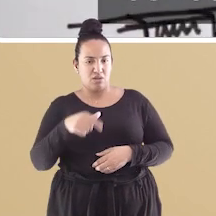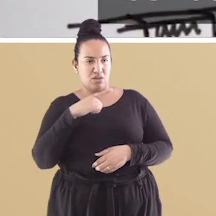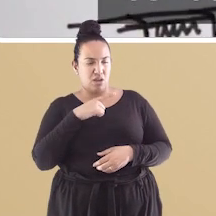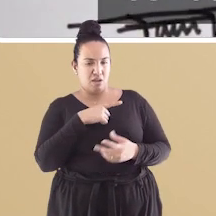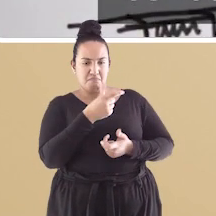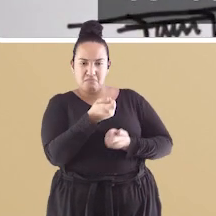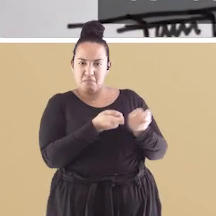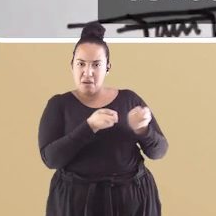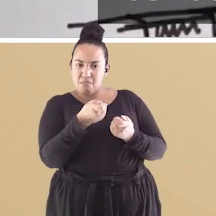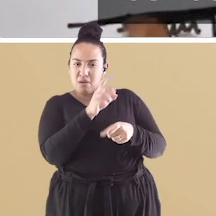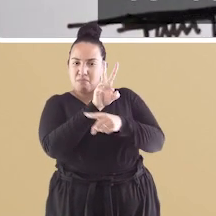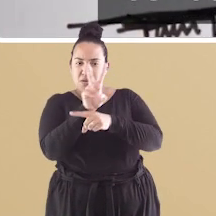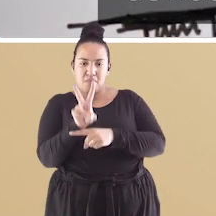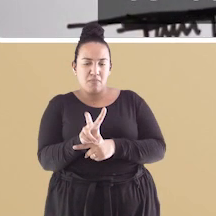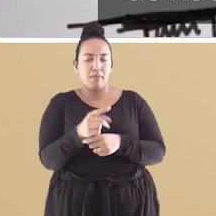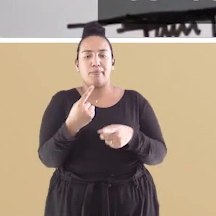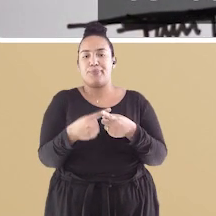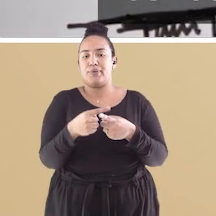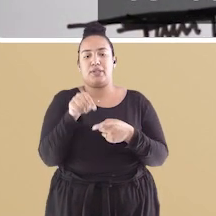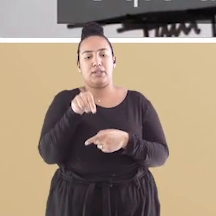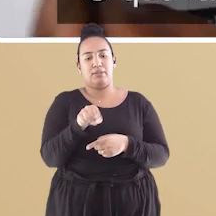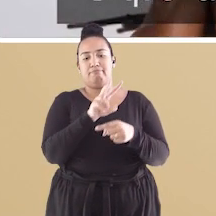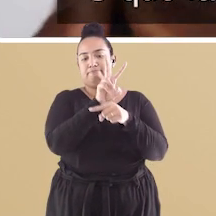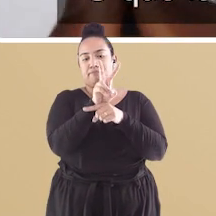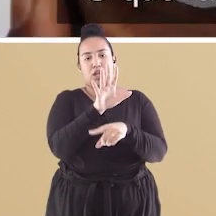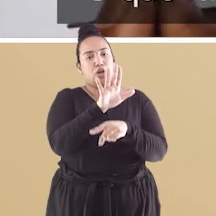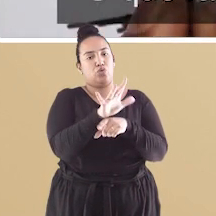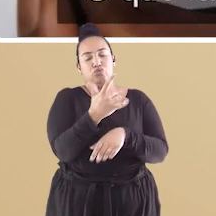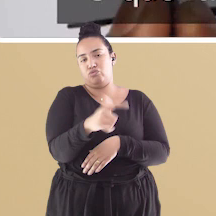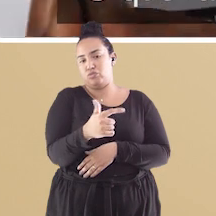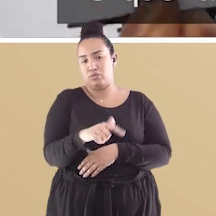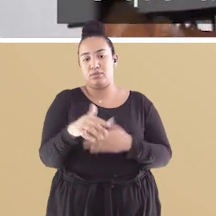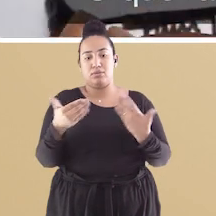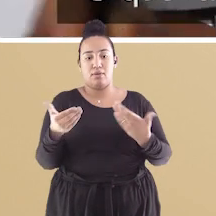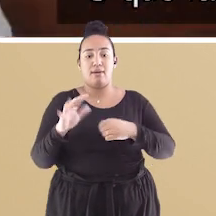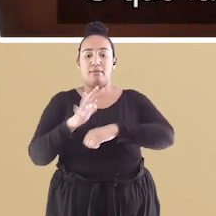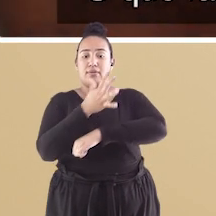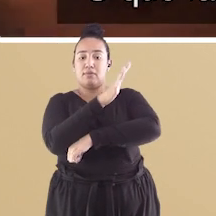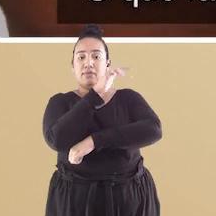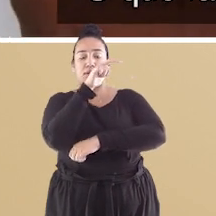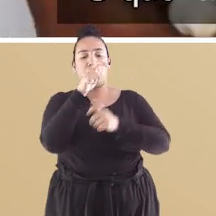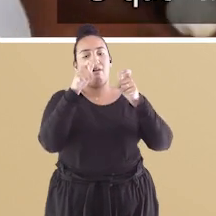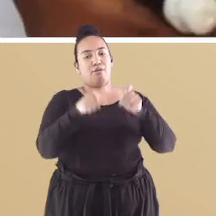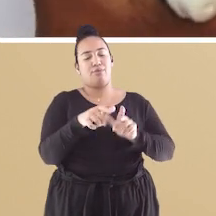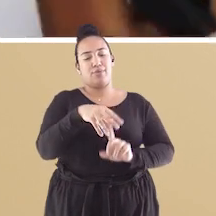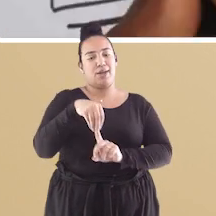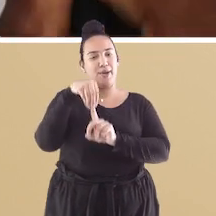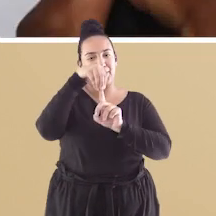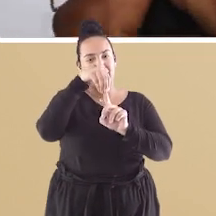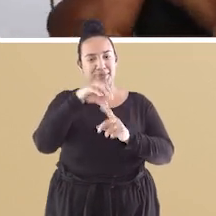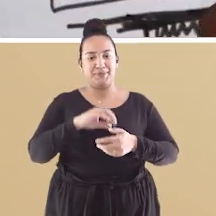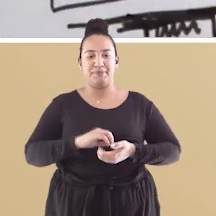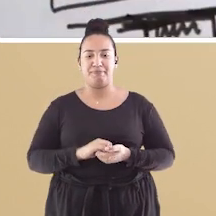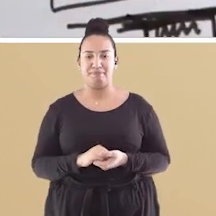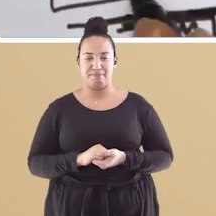Estado, devido a um século de negligência, o que faz de toda favela um lugar único.